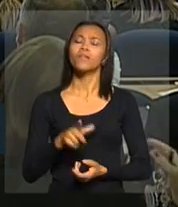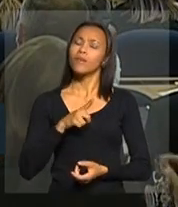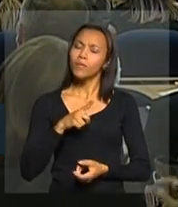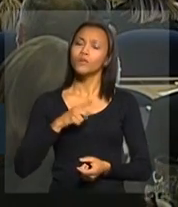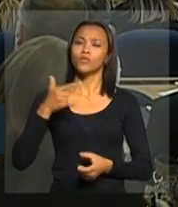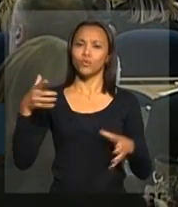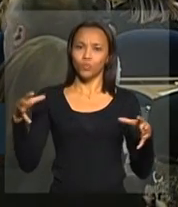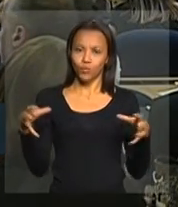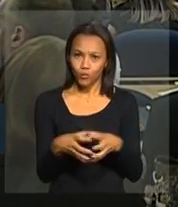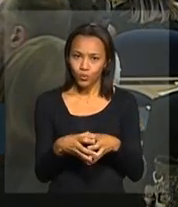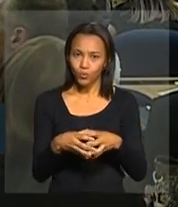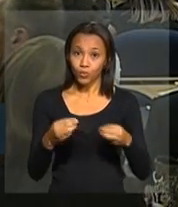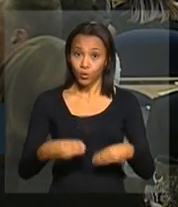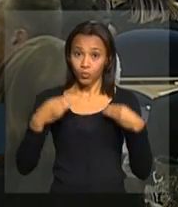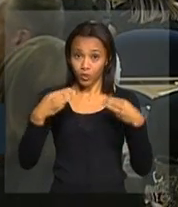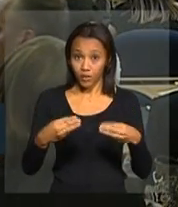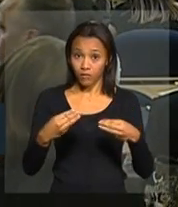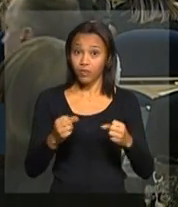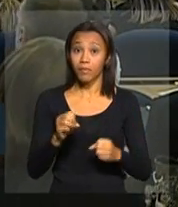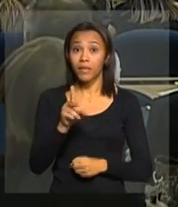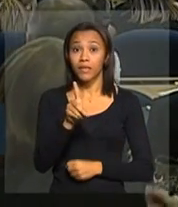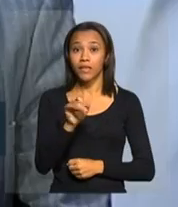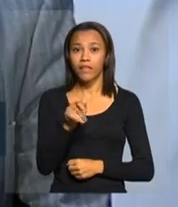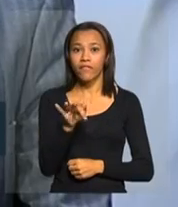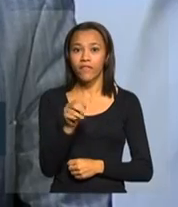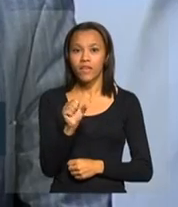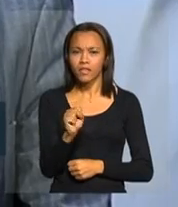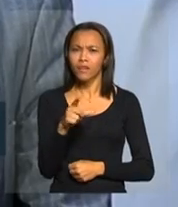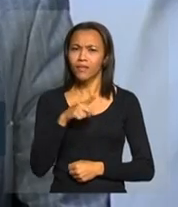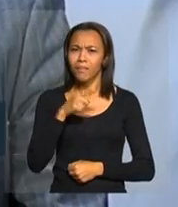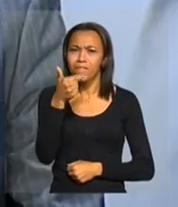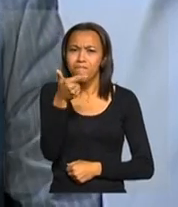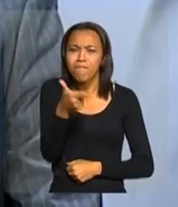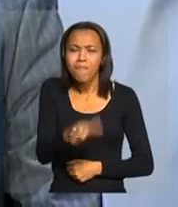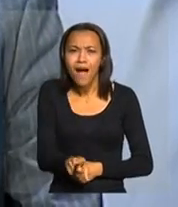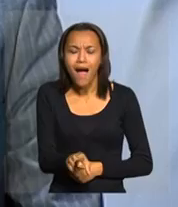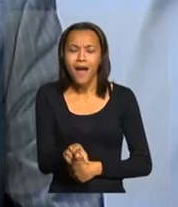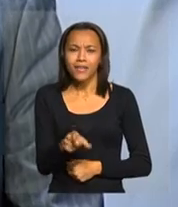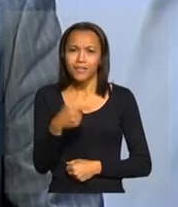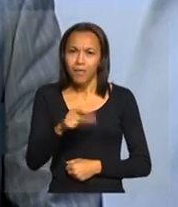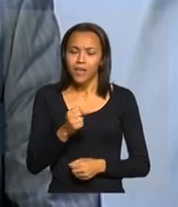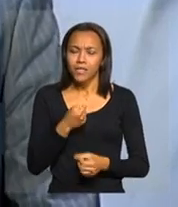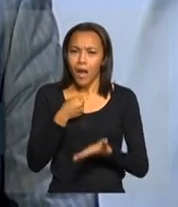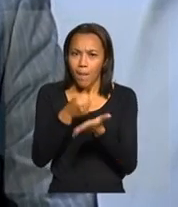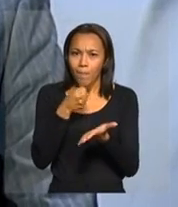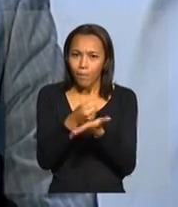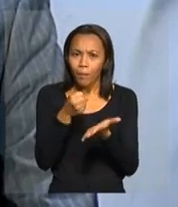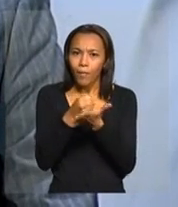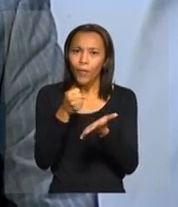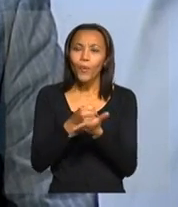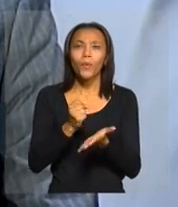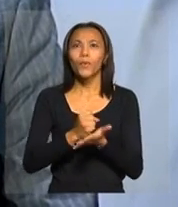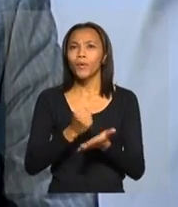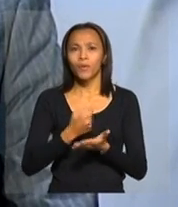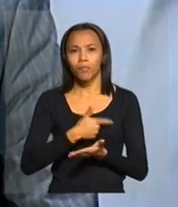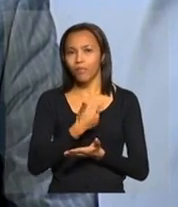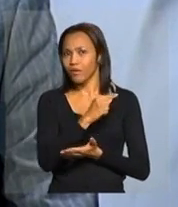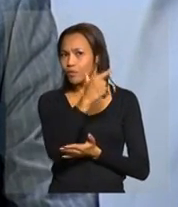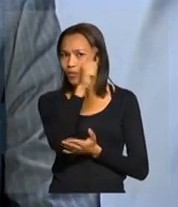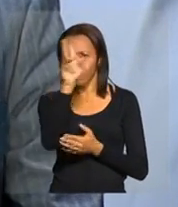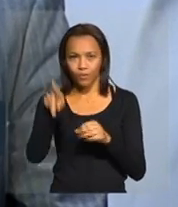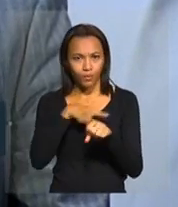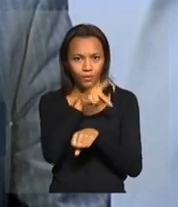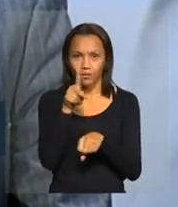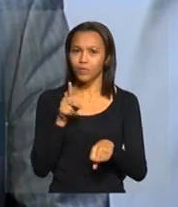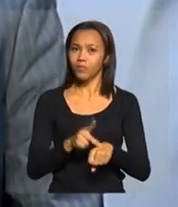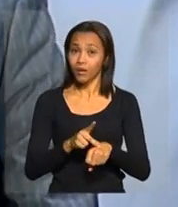juntamente com o Ministério da Defesa, são os dois ministérios que têm o maior volume de cooperações internacionais através,